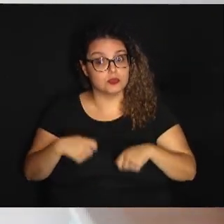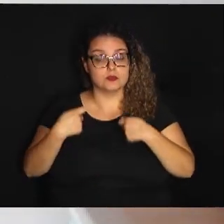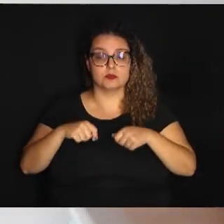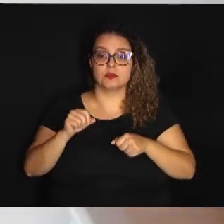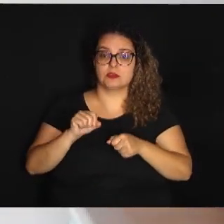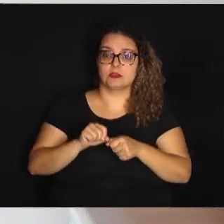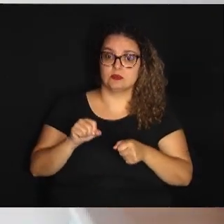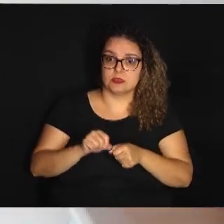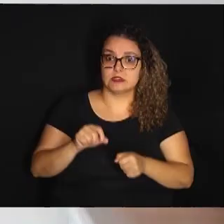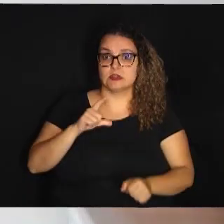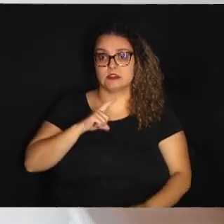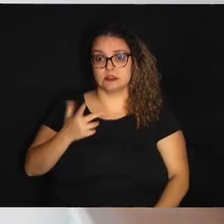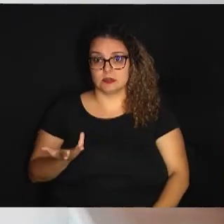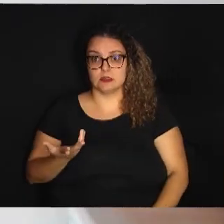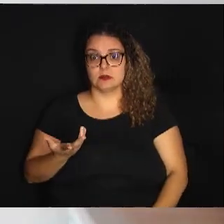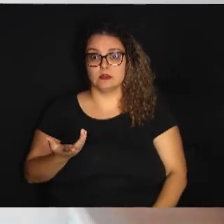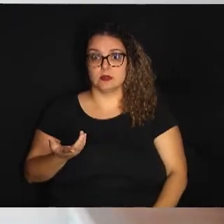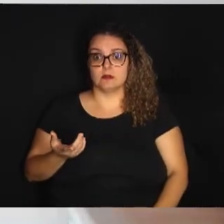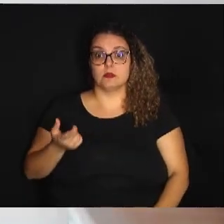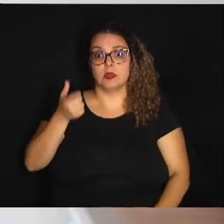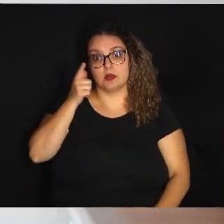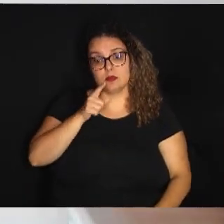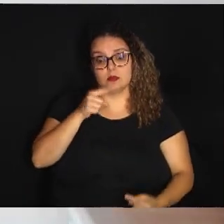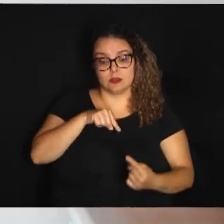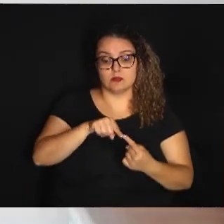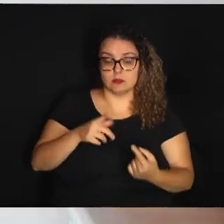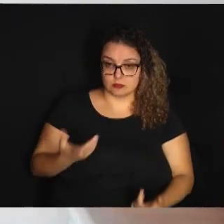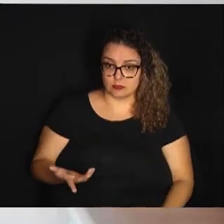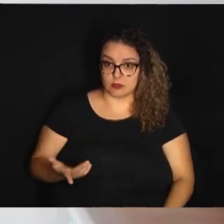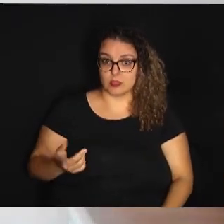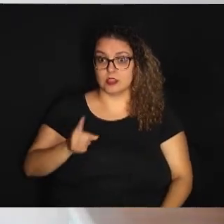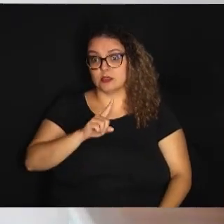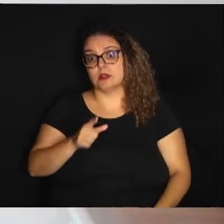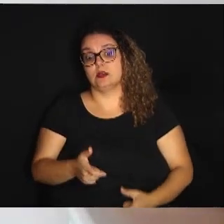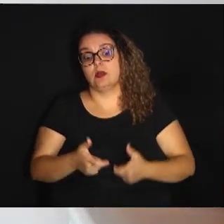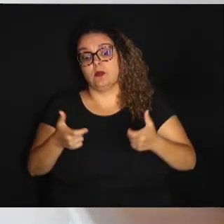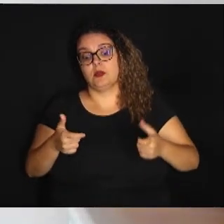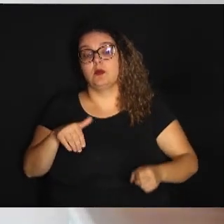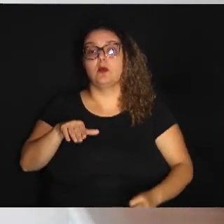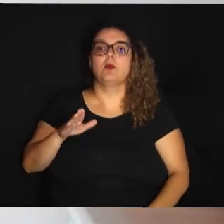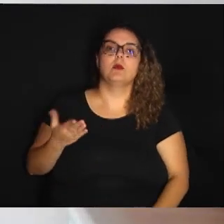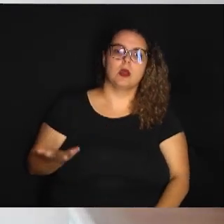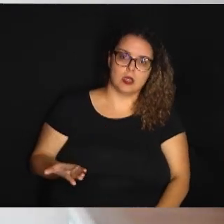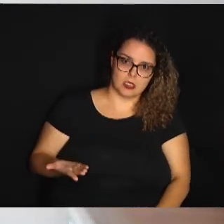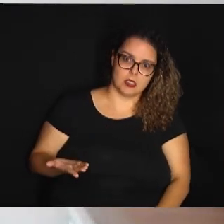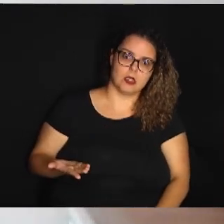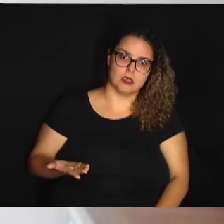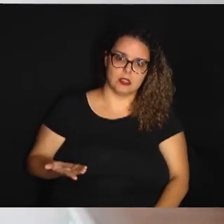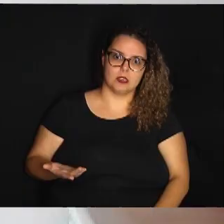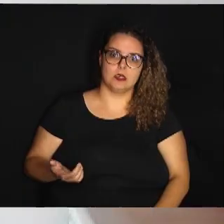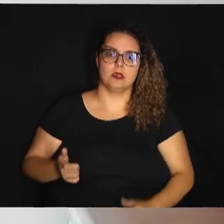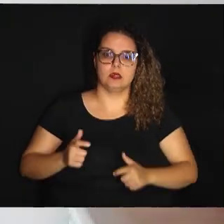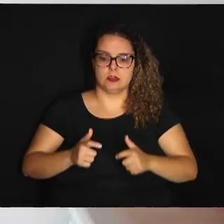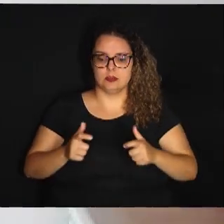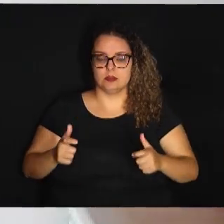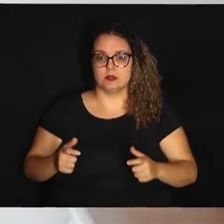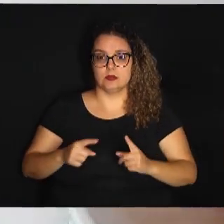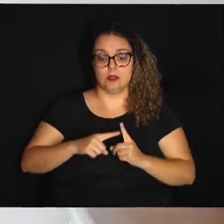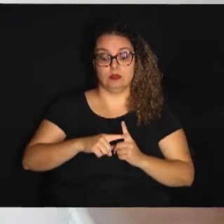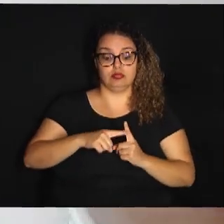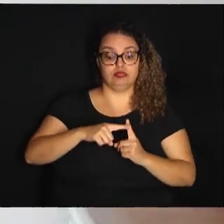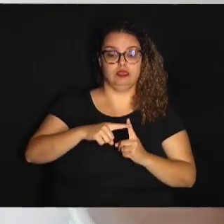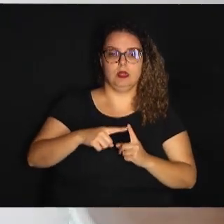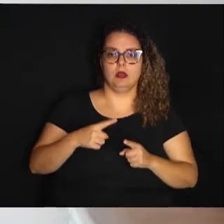realmente todos precisam ter e fazer para a gente chegar no objetivo comum, que é não aumentar mais ainda